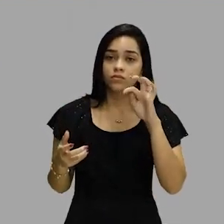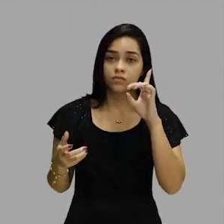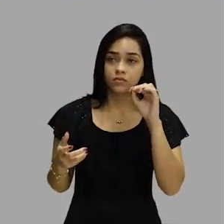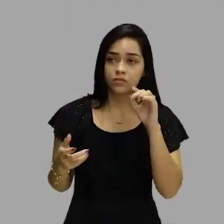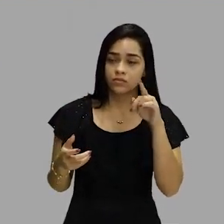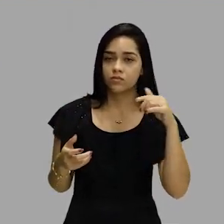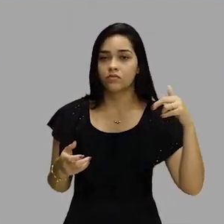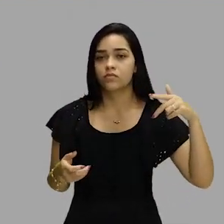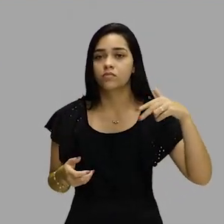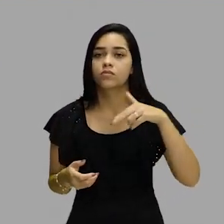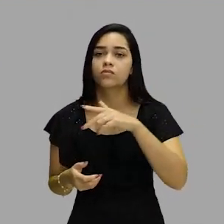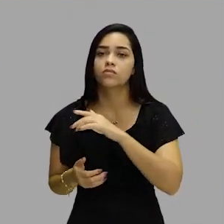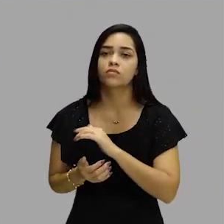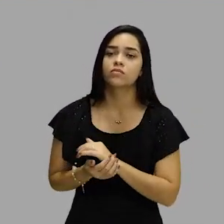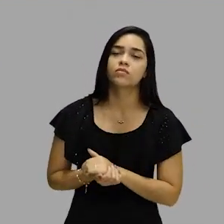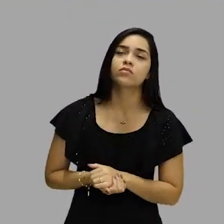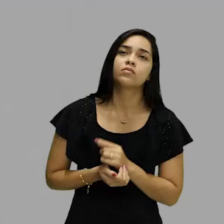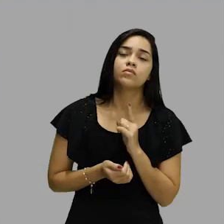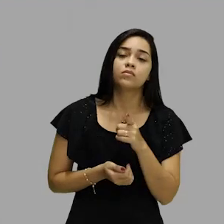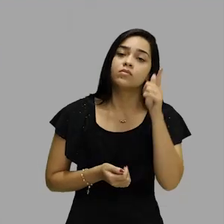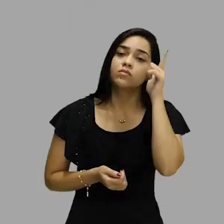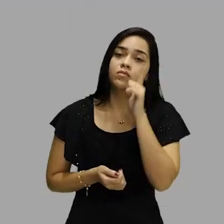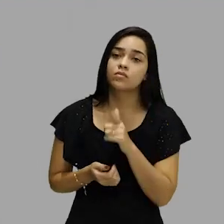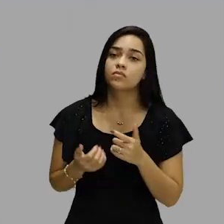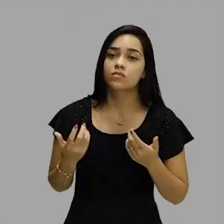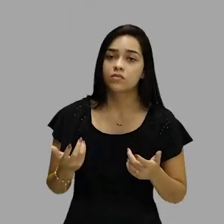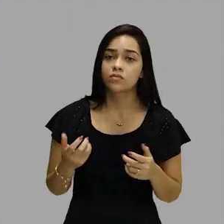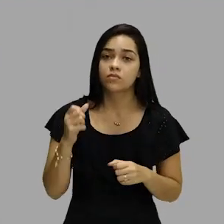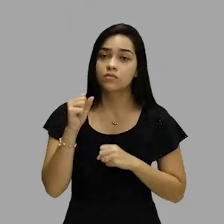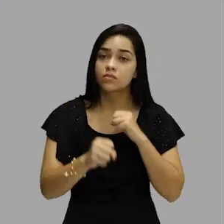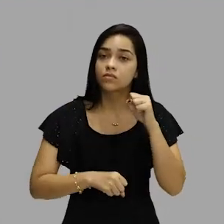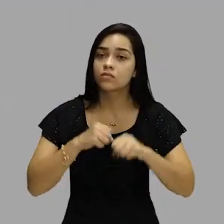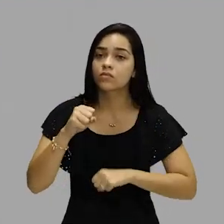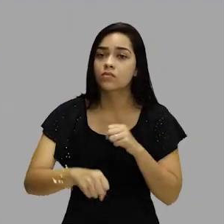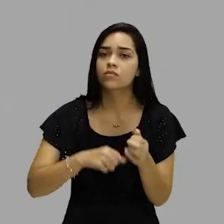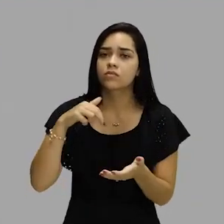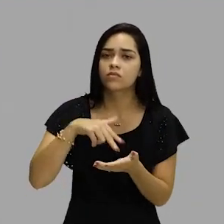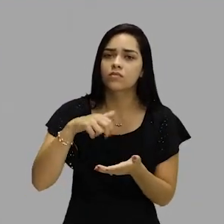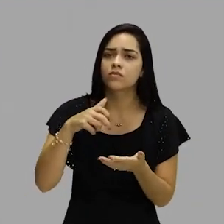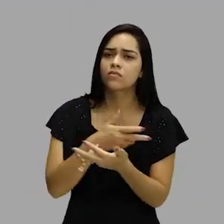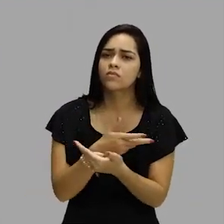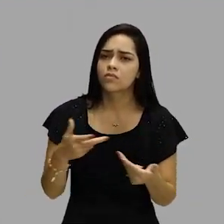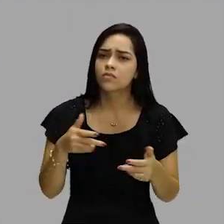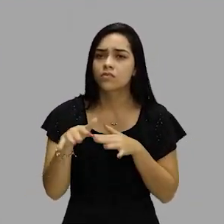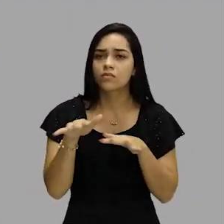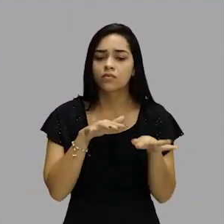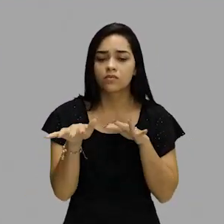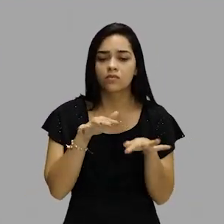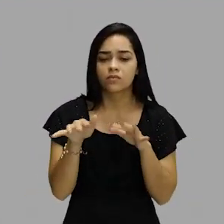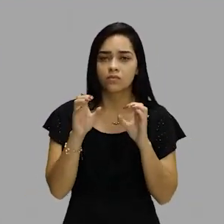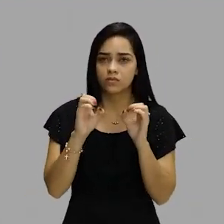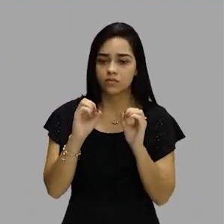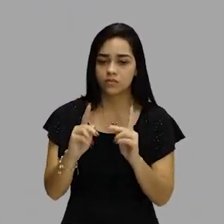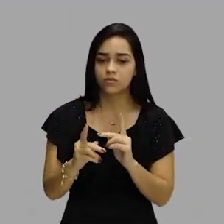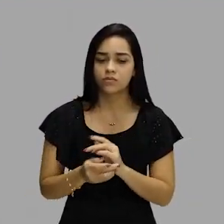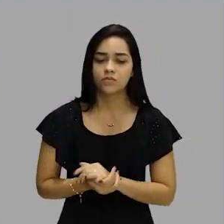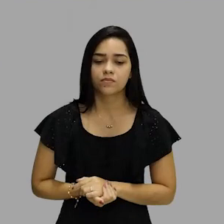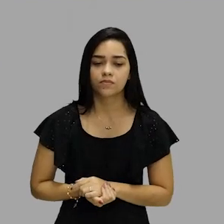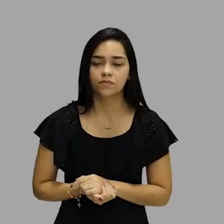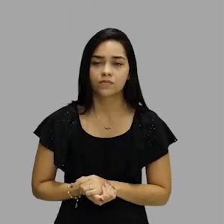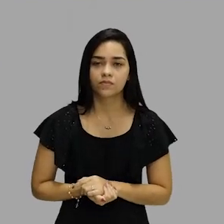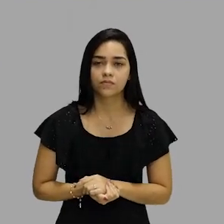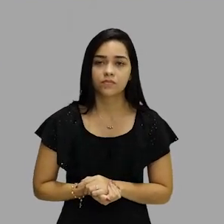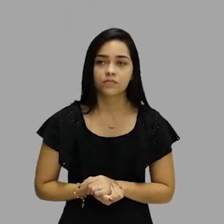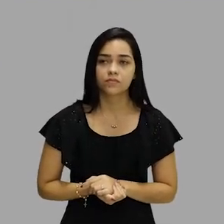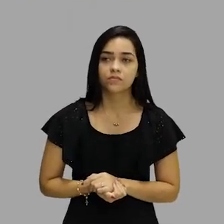você se locomove, que você consegue correr, pular, fazer vários movimentos. Ok, pessoal?